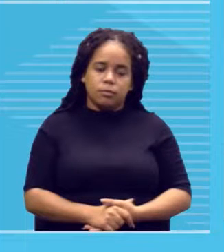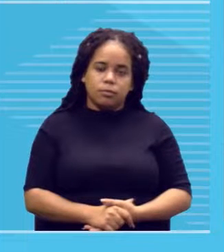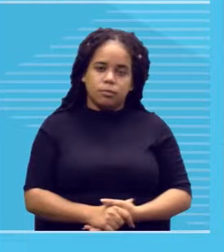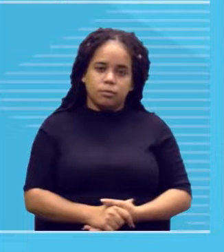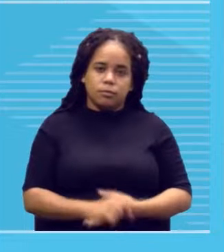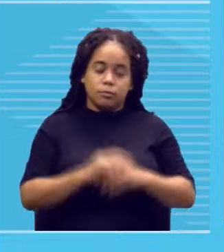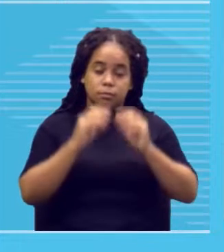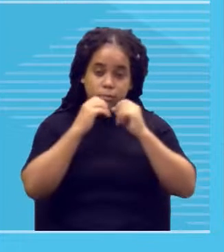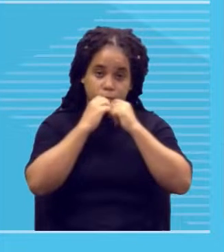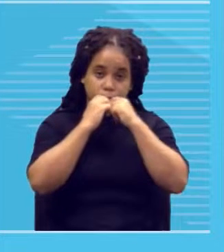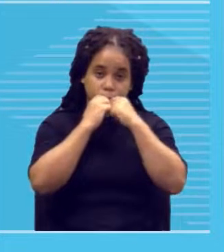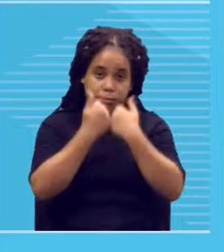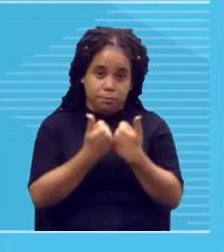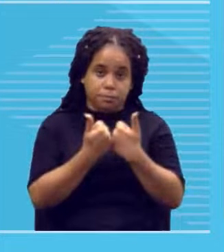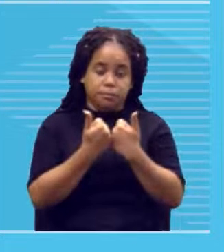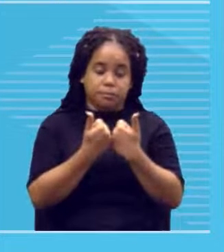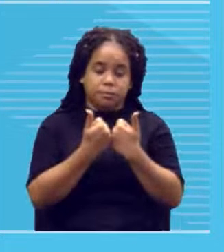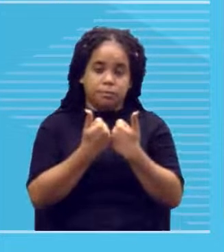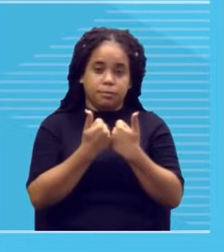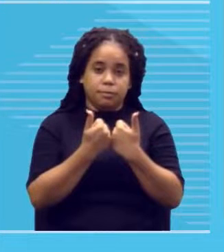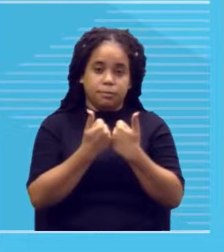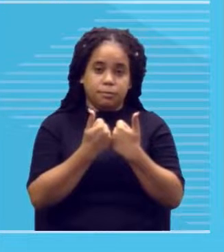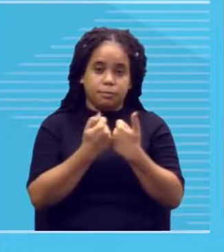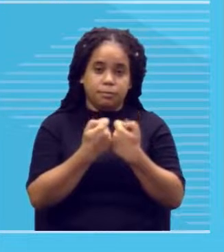tudo bem até aí galerinha